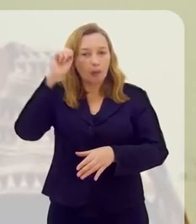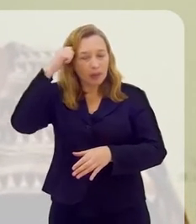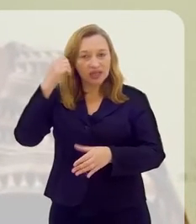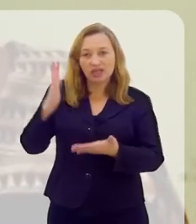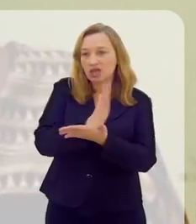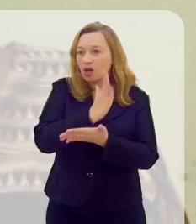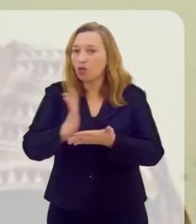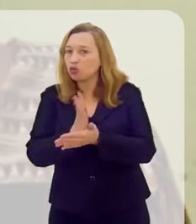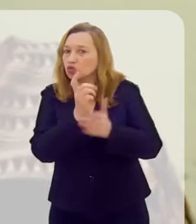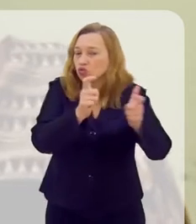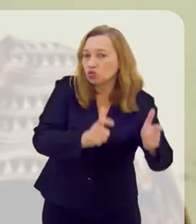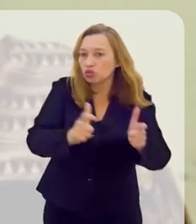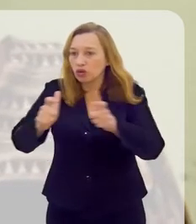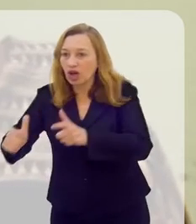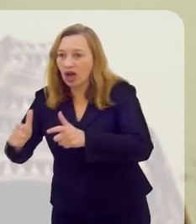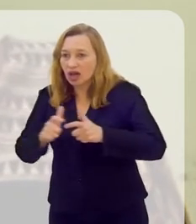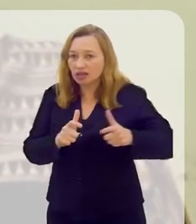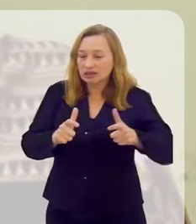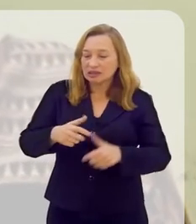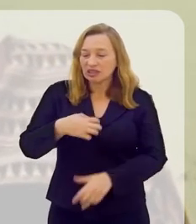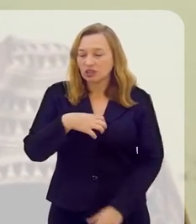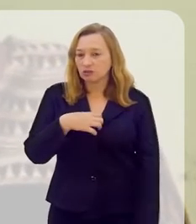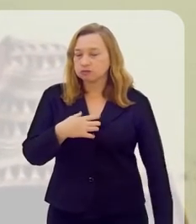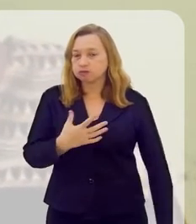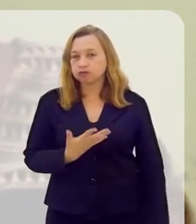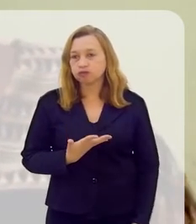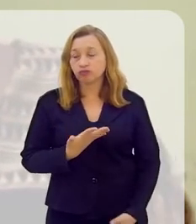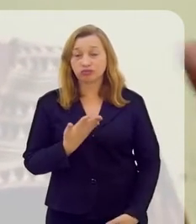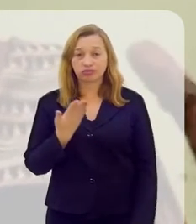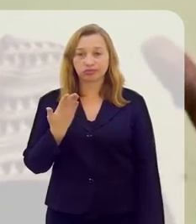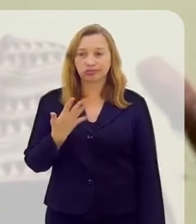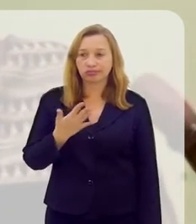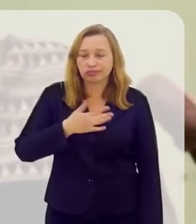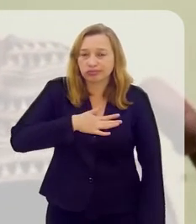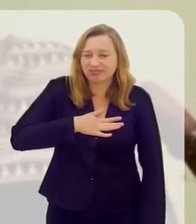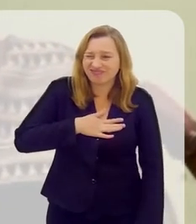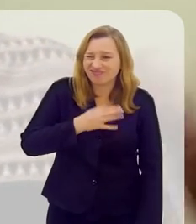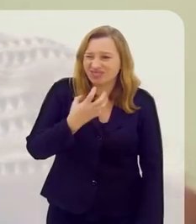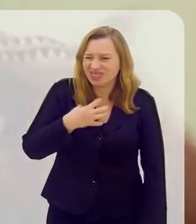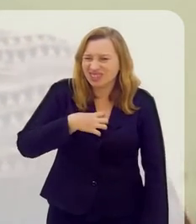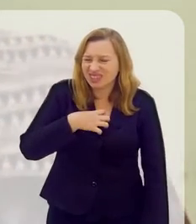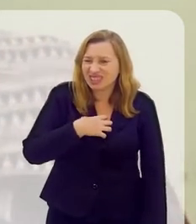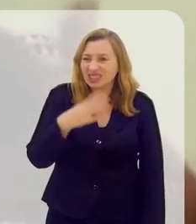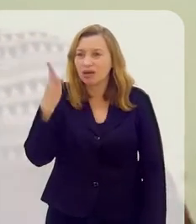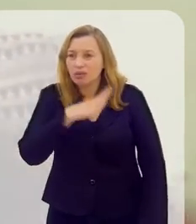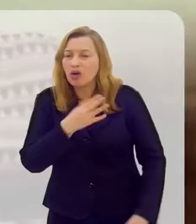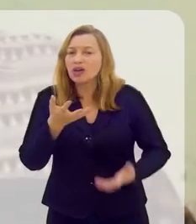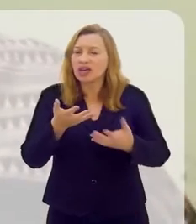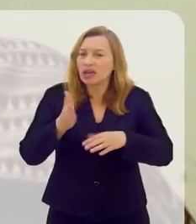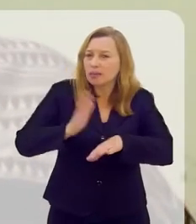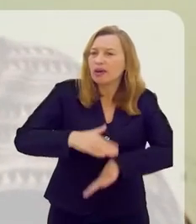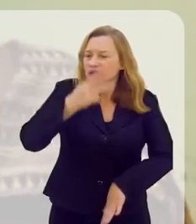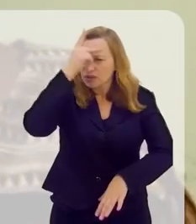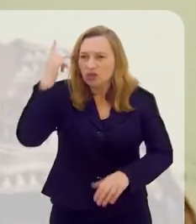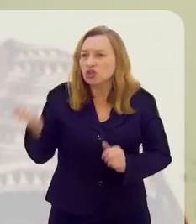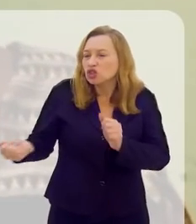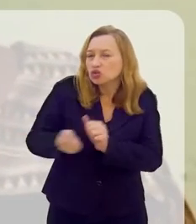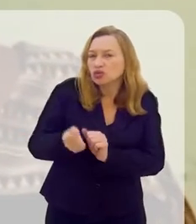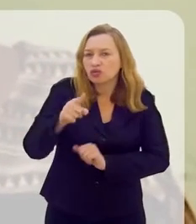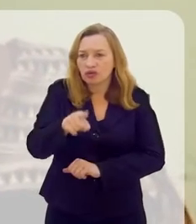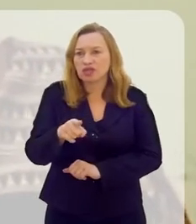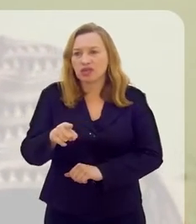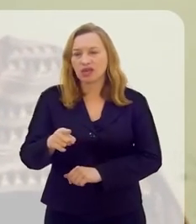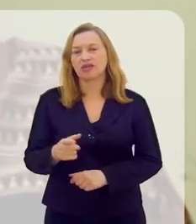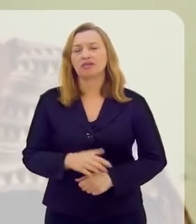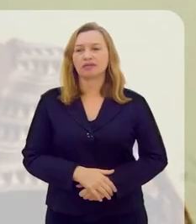alguns lugares, que te traz um incômodo e que faz com que que você queira que mais pessoas estejam lá junto com